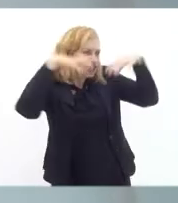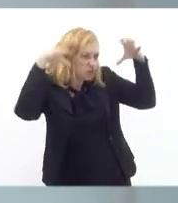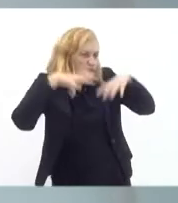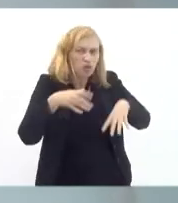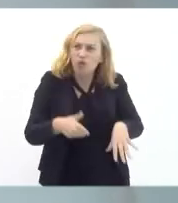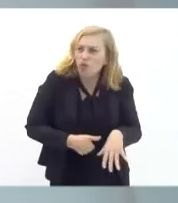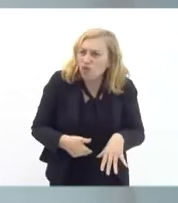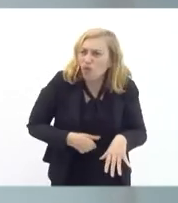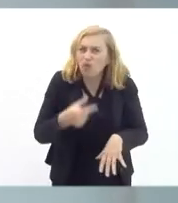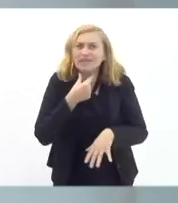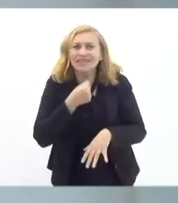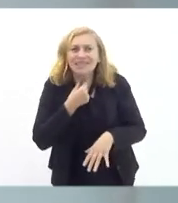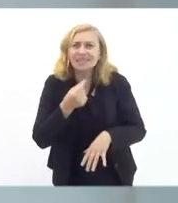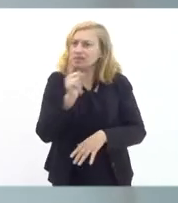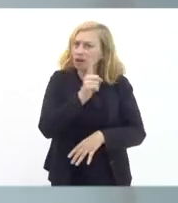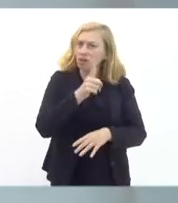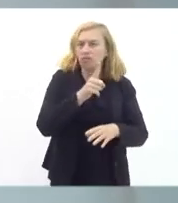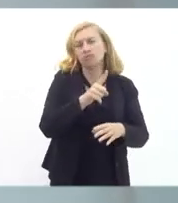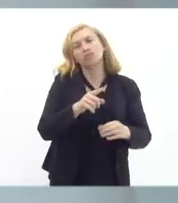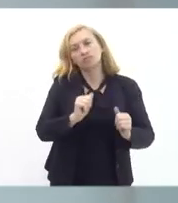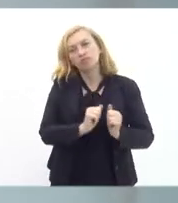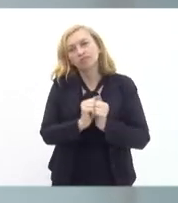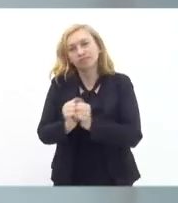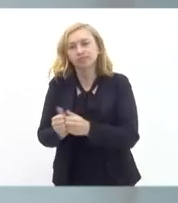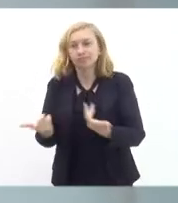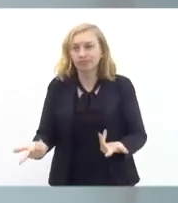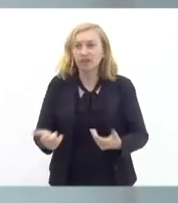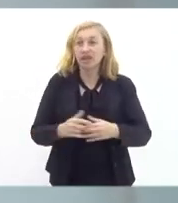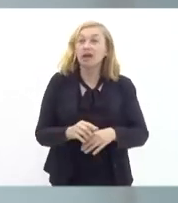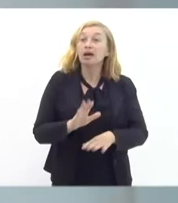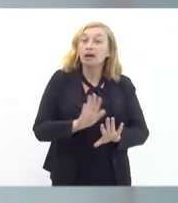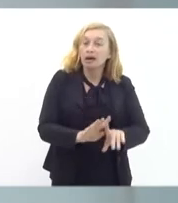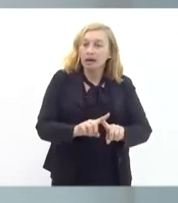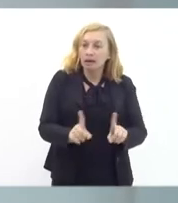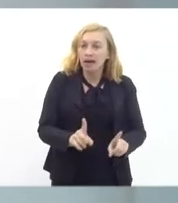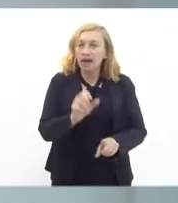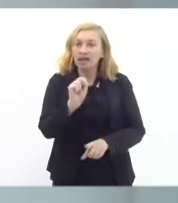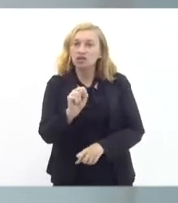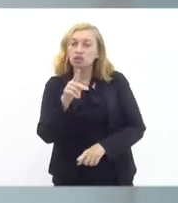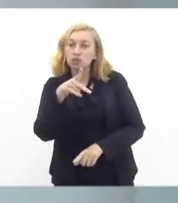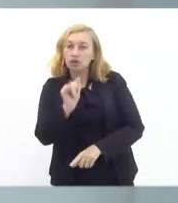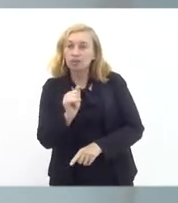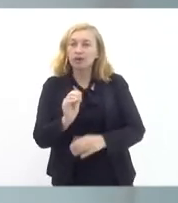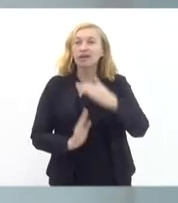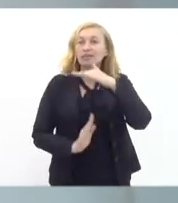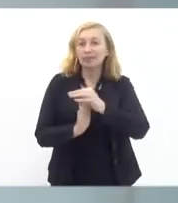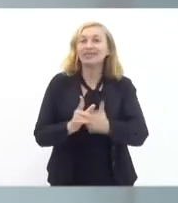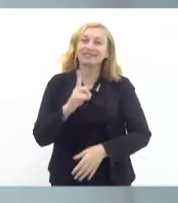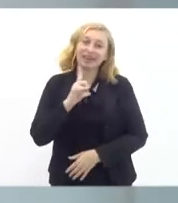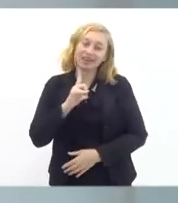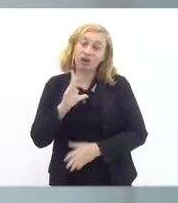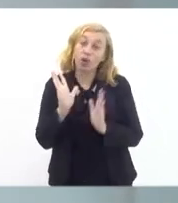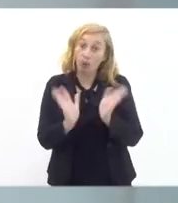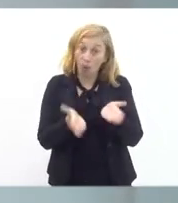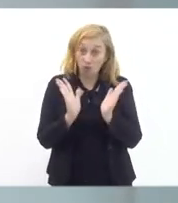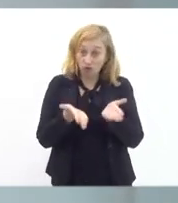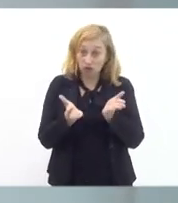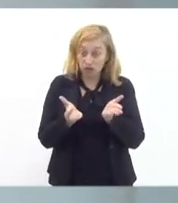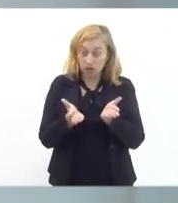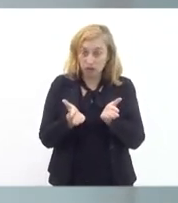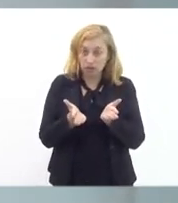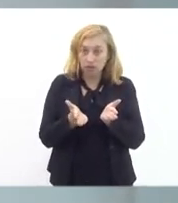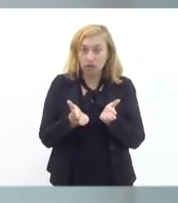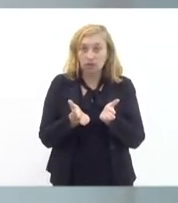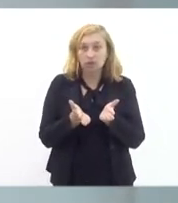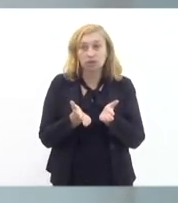Não, põe para dentro. Só que aí, a SUIPA, ela tem seus limites. E hoje ela está com